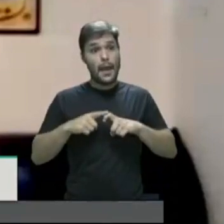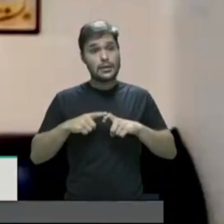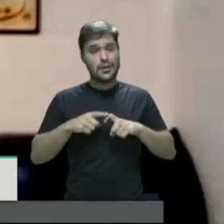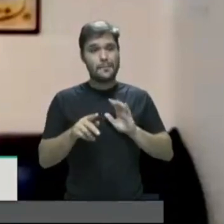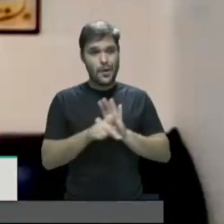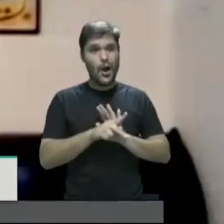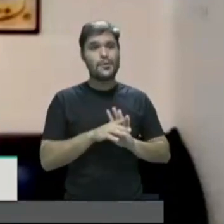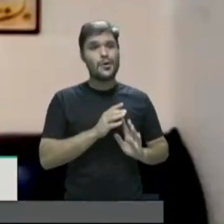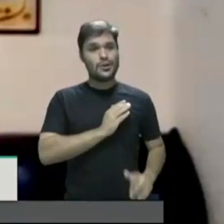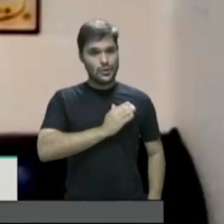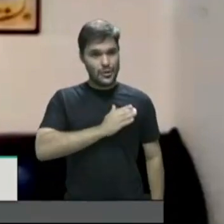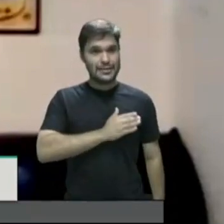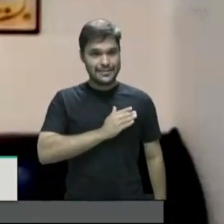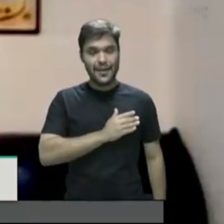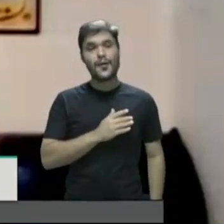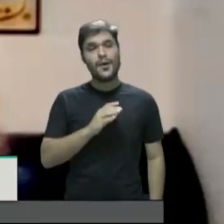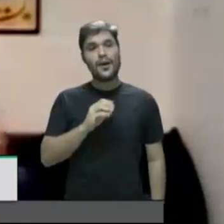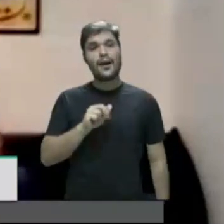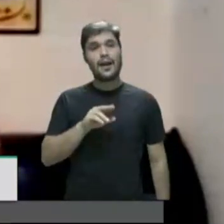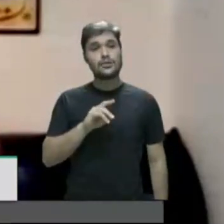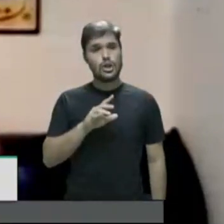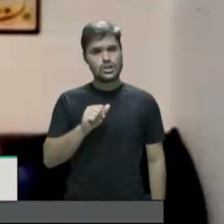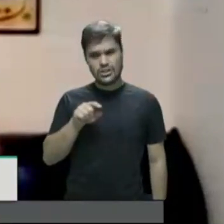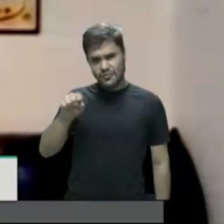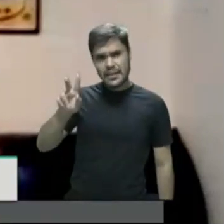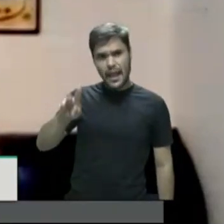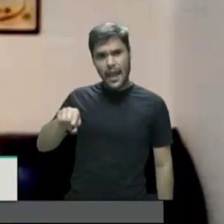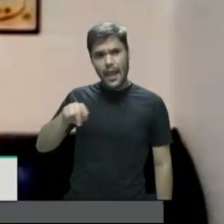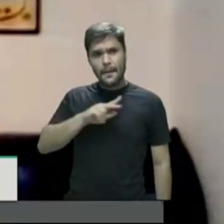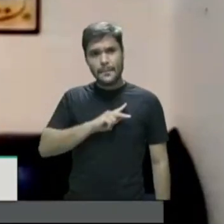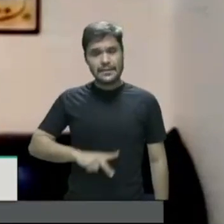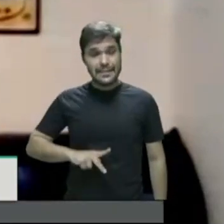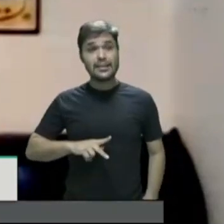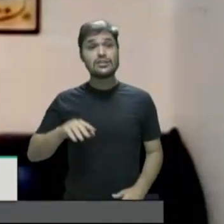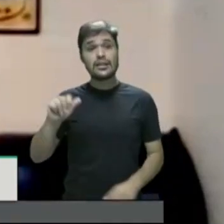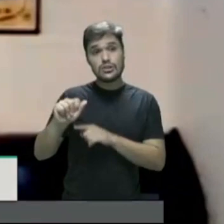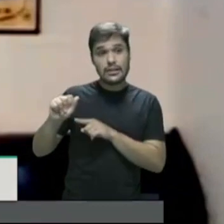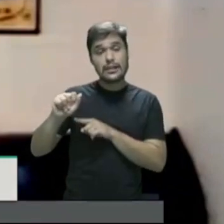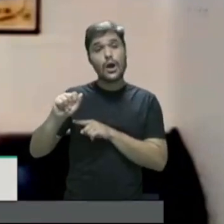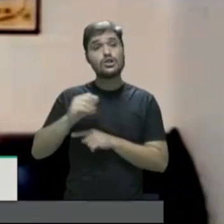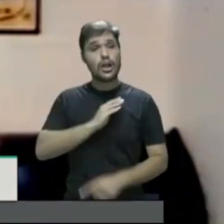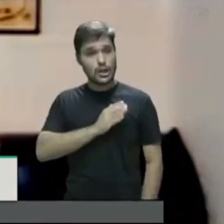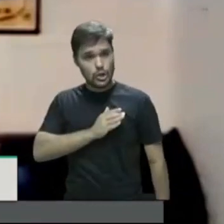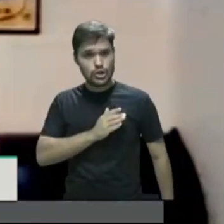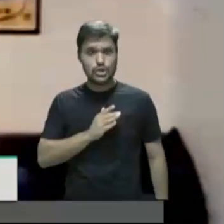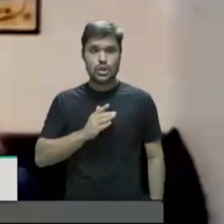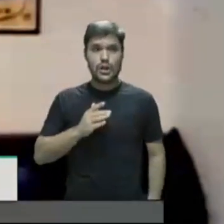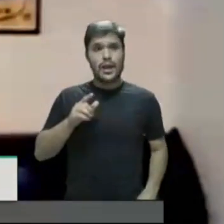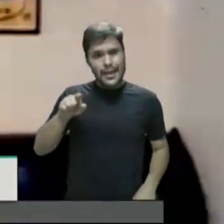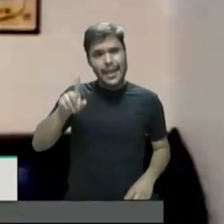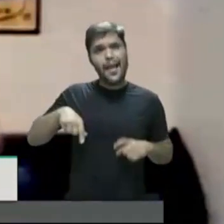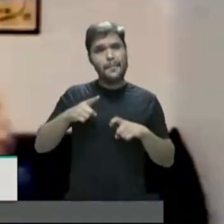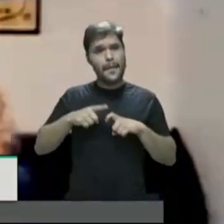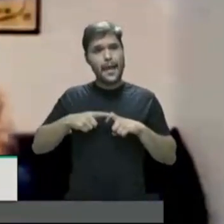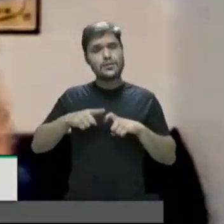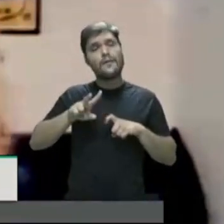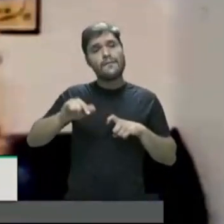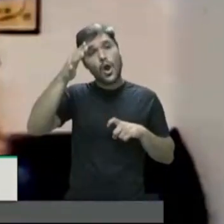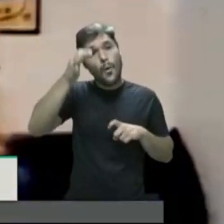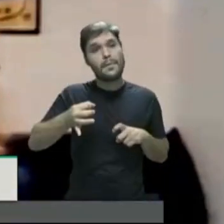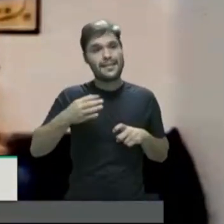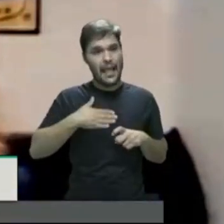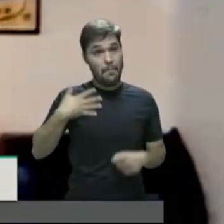cardiologista, e sei que o senhor é presidente da Sociedade de Cardiologia, e como médico vai compreender a minha